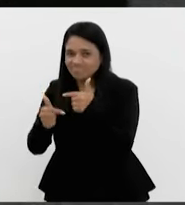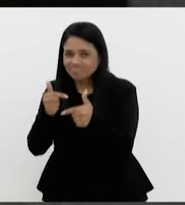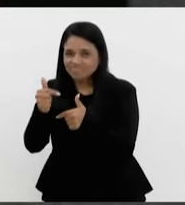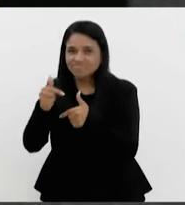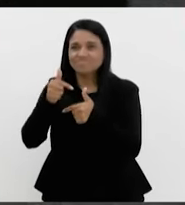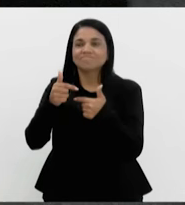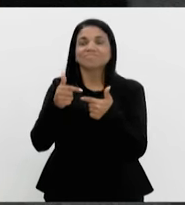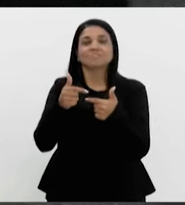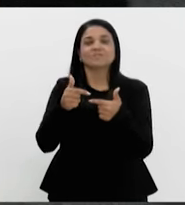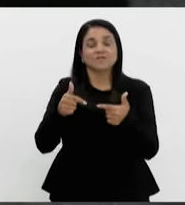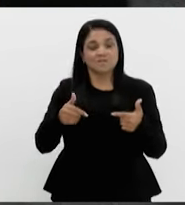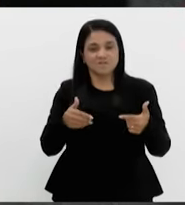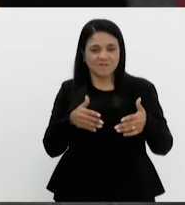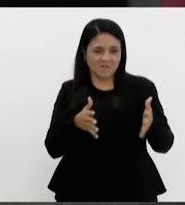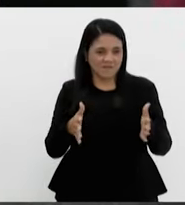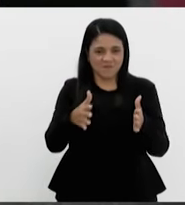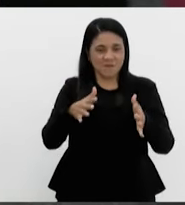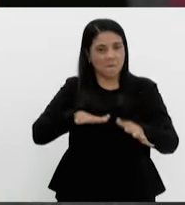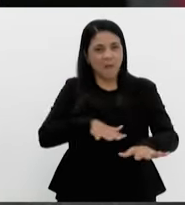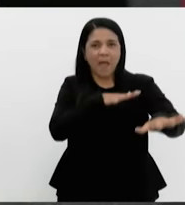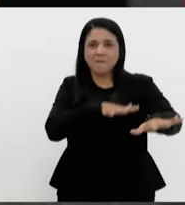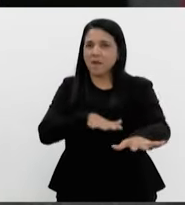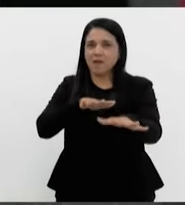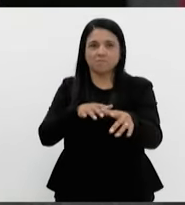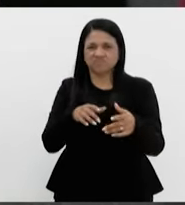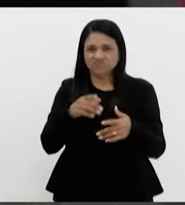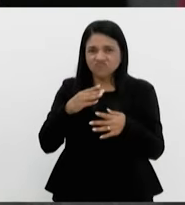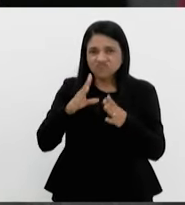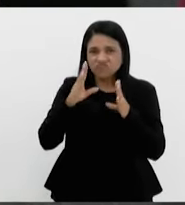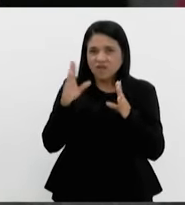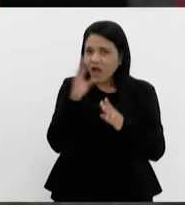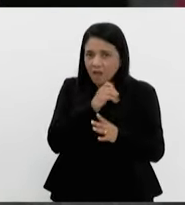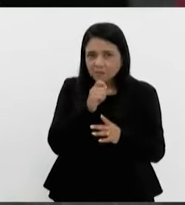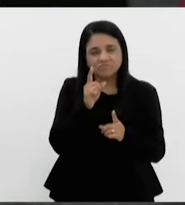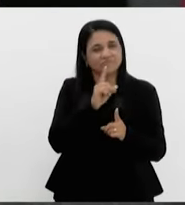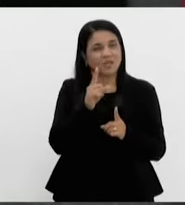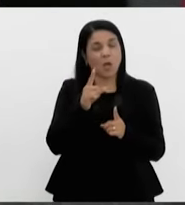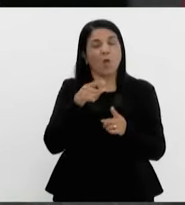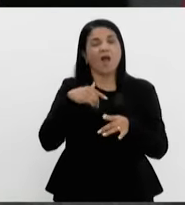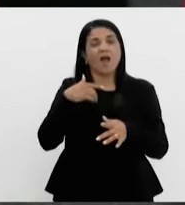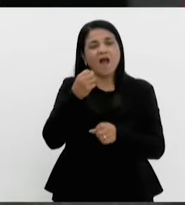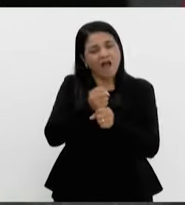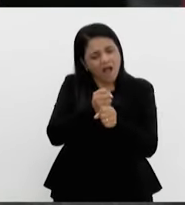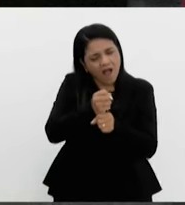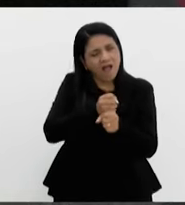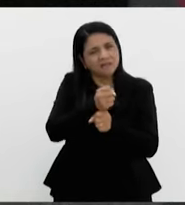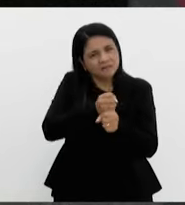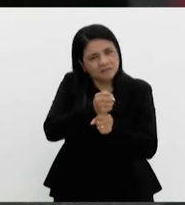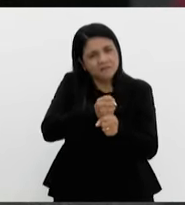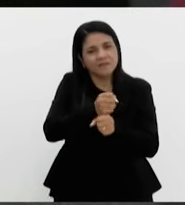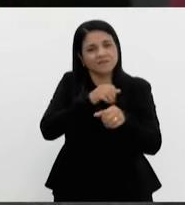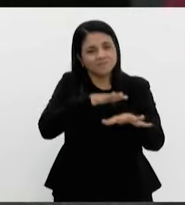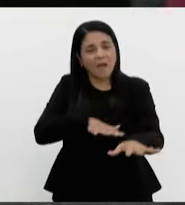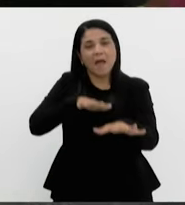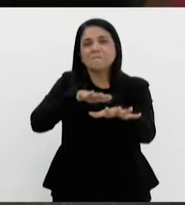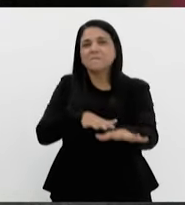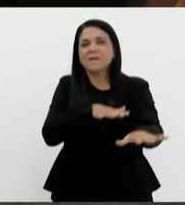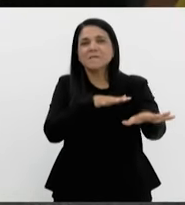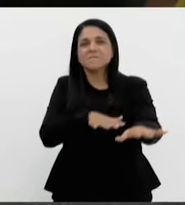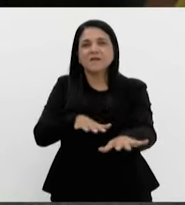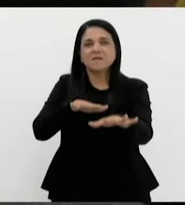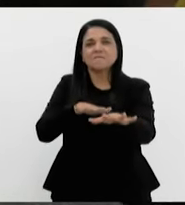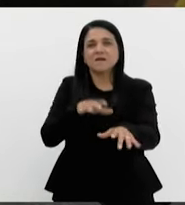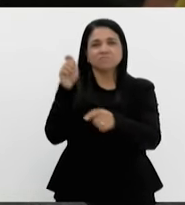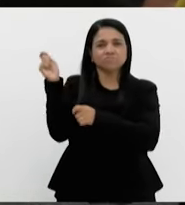um sambódromo não se abre do dia para a noite. Tem que ser muitos anos e anos desfilando, muitos anos e anos carregando o pavilhão